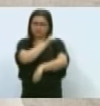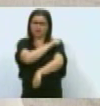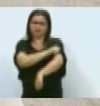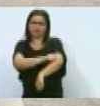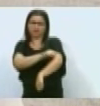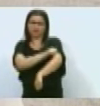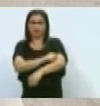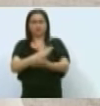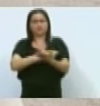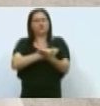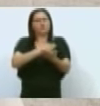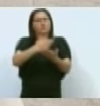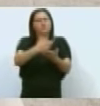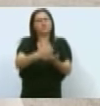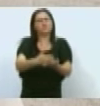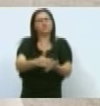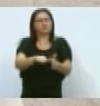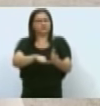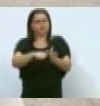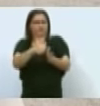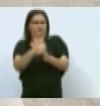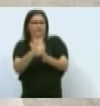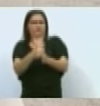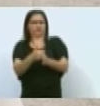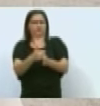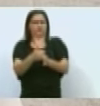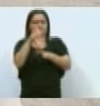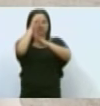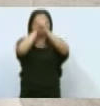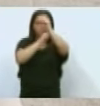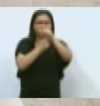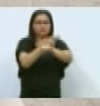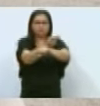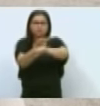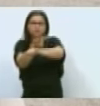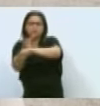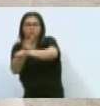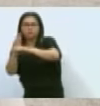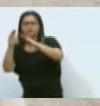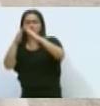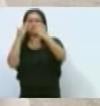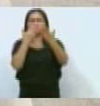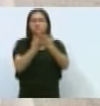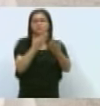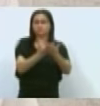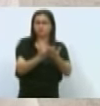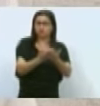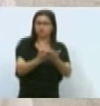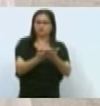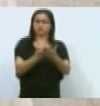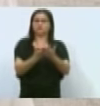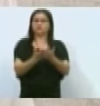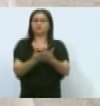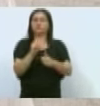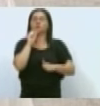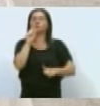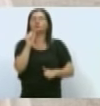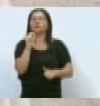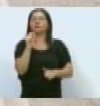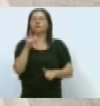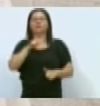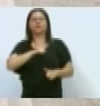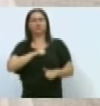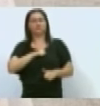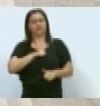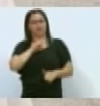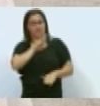iniciando o primeiro ano, ela vai iniciar o primeiro ano e nós estamos na procura da escola. Ela tem que ser uma escola que tem uma quantidade